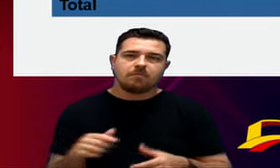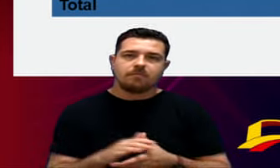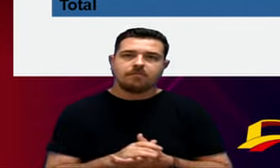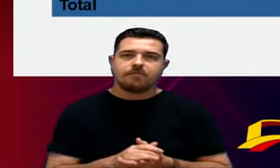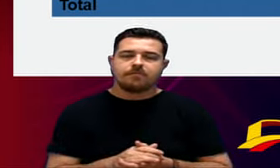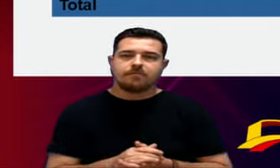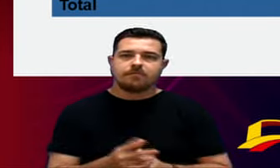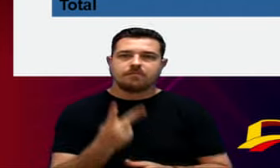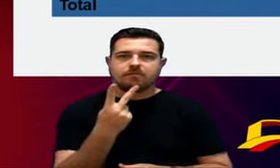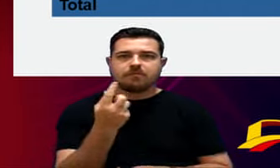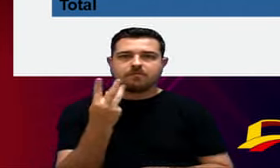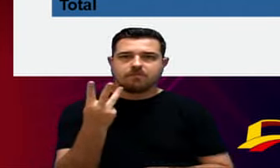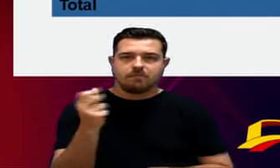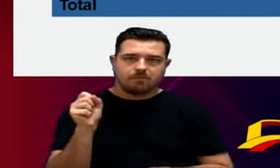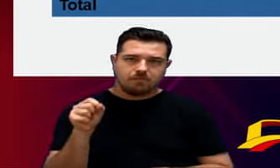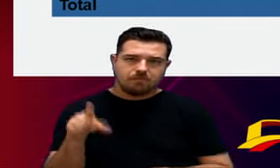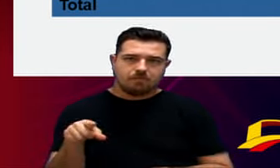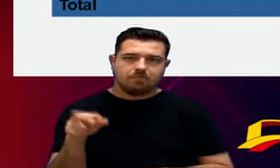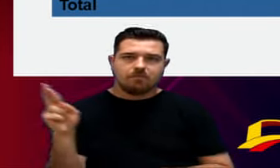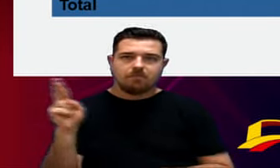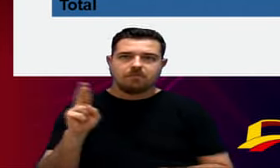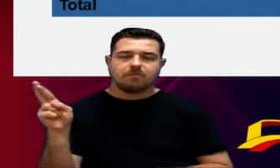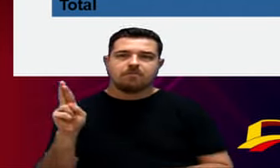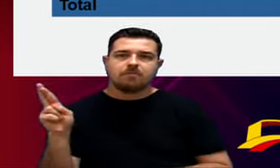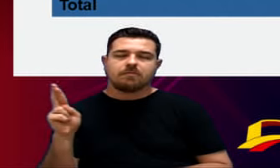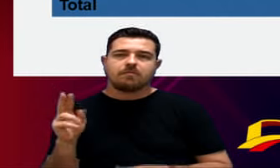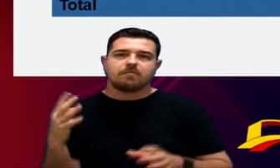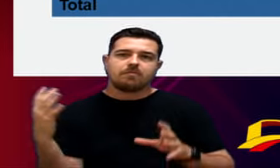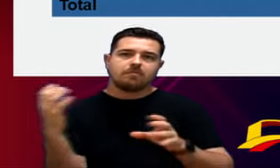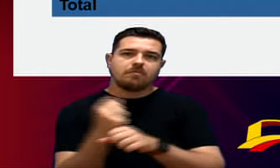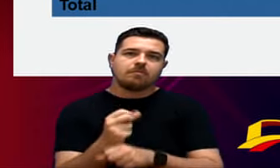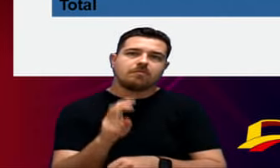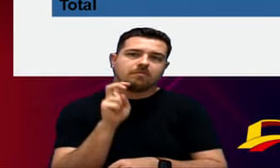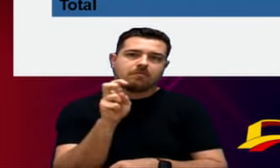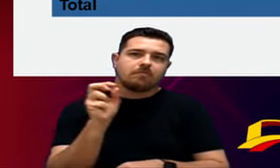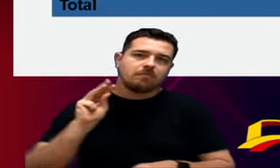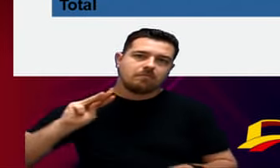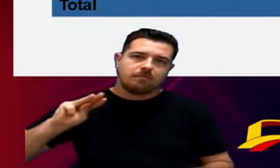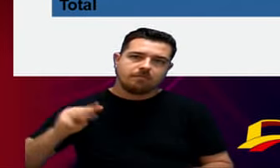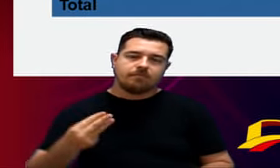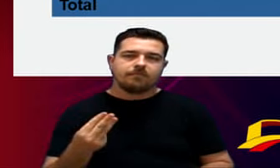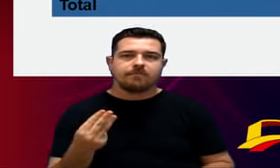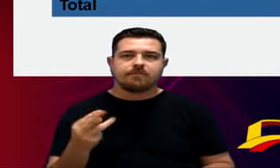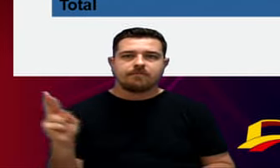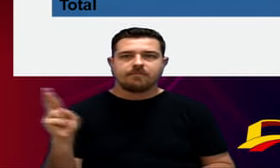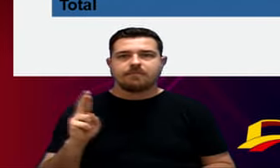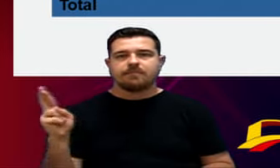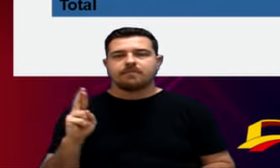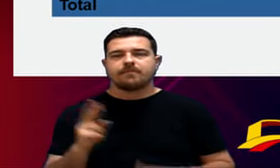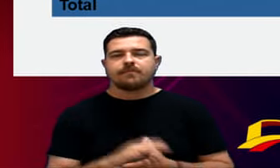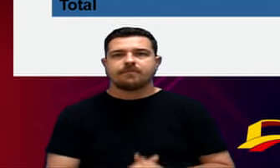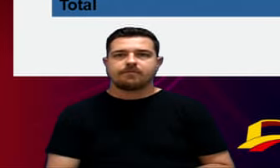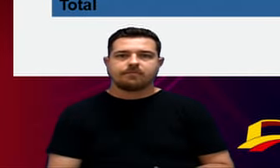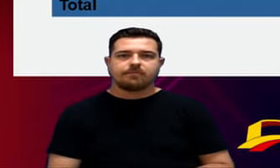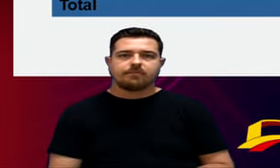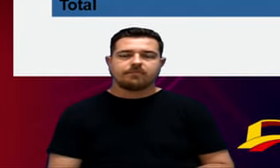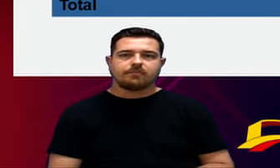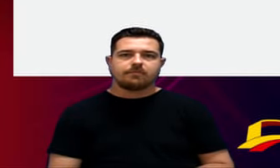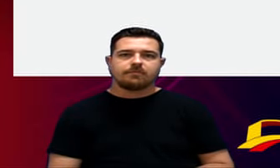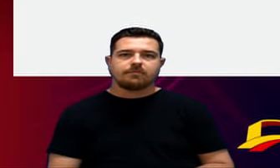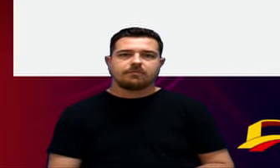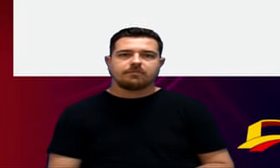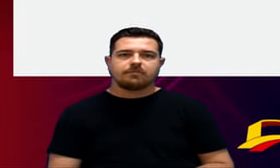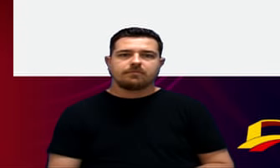aí a verbin r 23.500 totalizando r 5.51.0 216